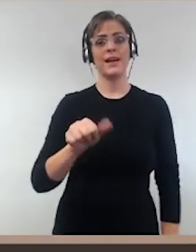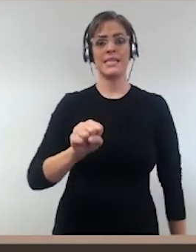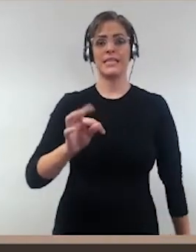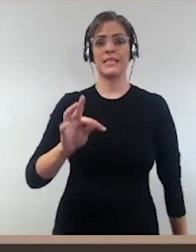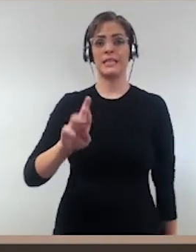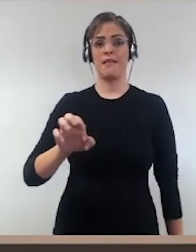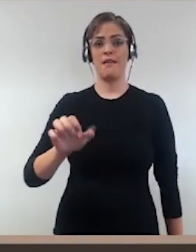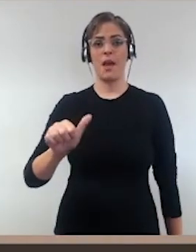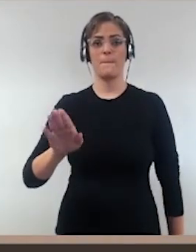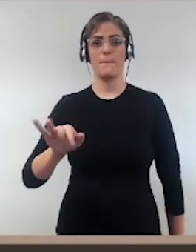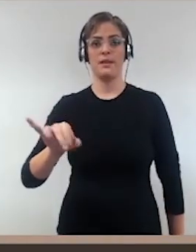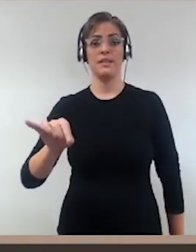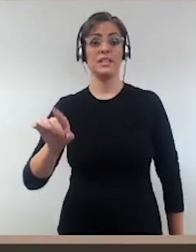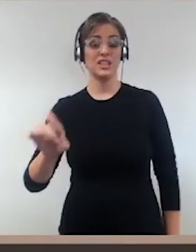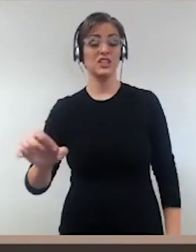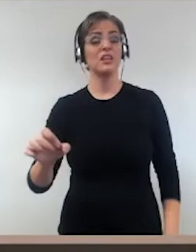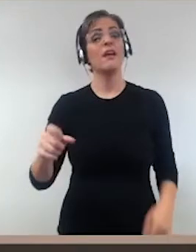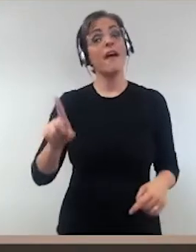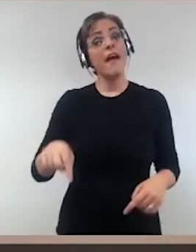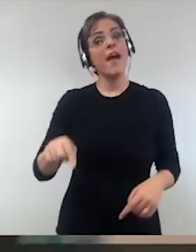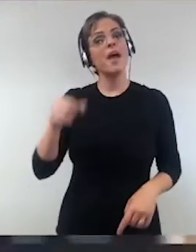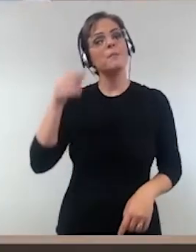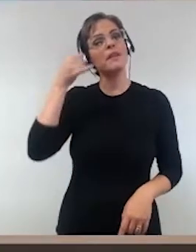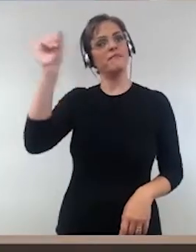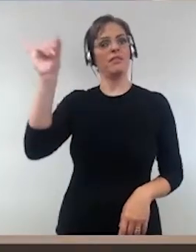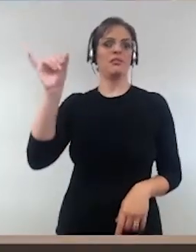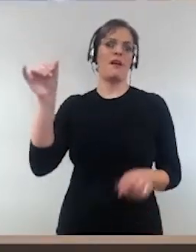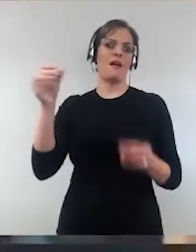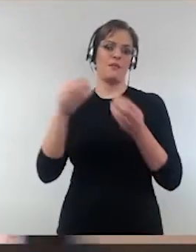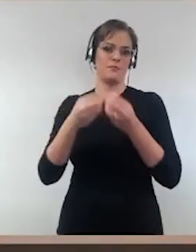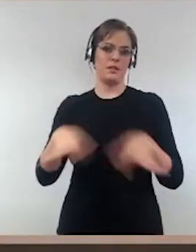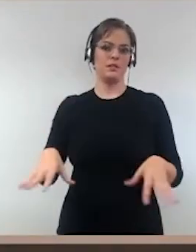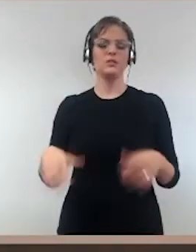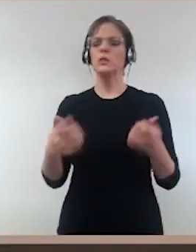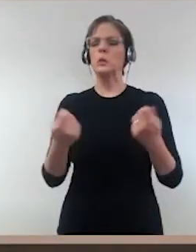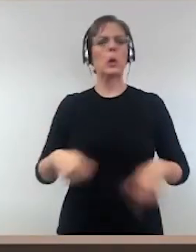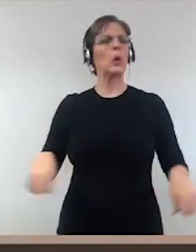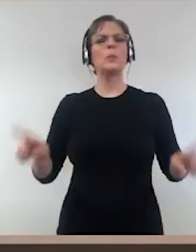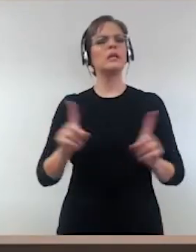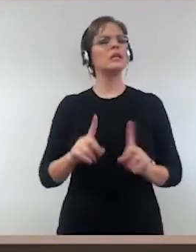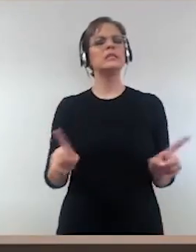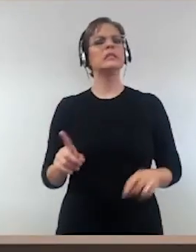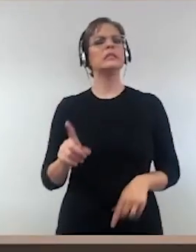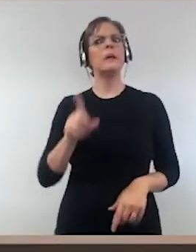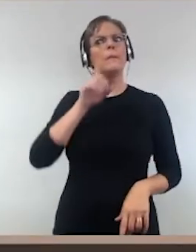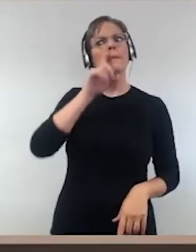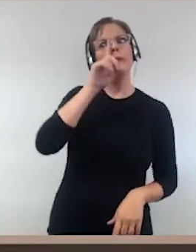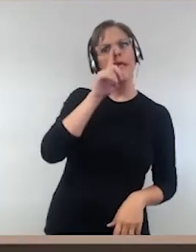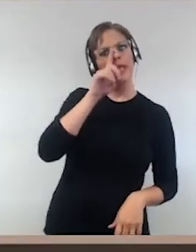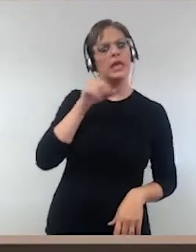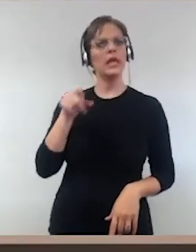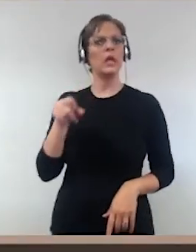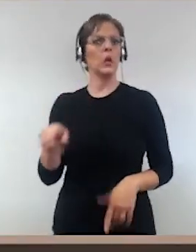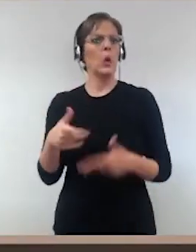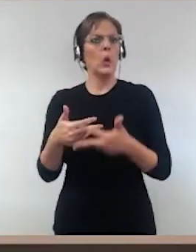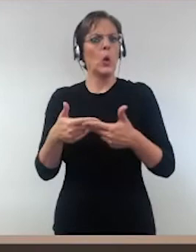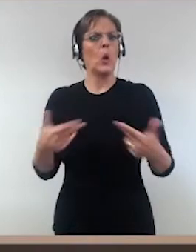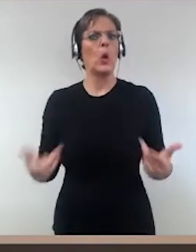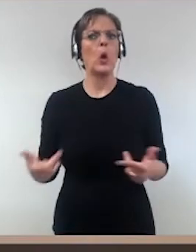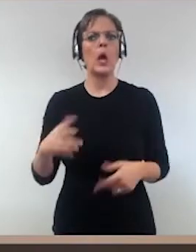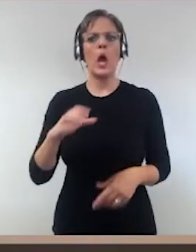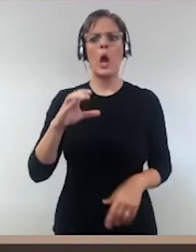preventiva. Ou seja, eu não preciso de nenhum tipo de suspeita, de nenhum tipo de movimentação daquela conta, de